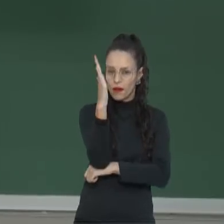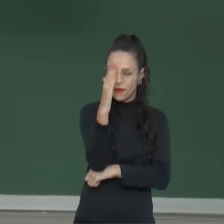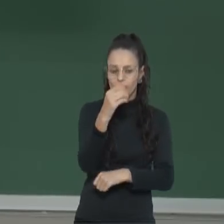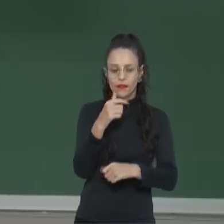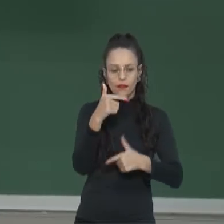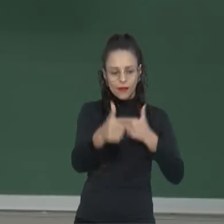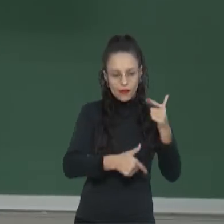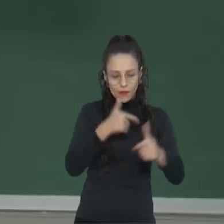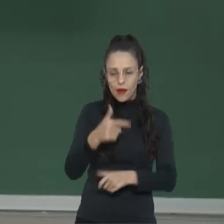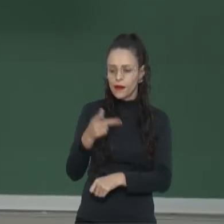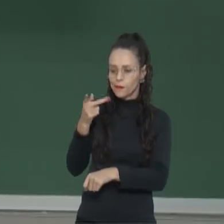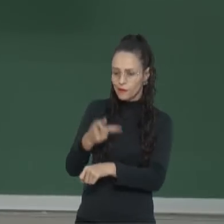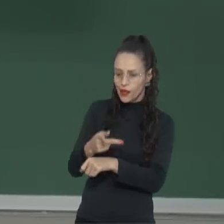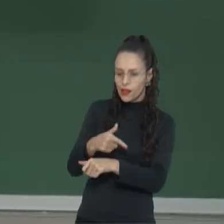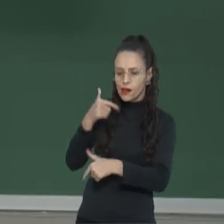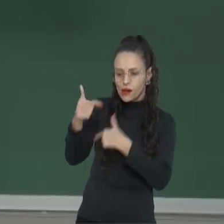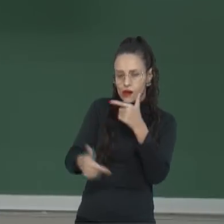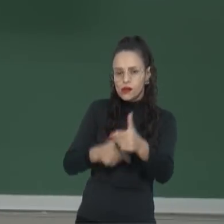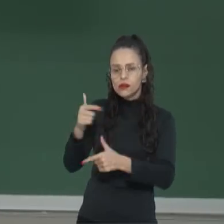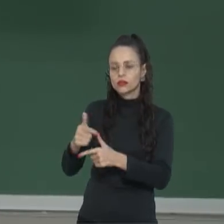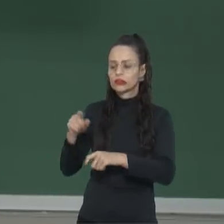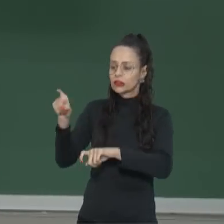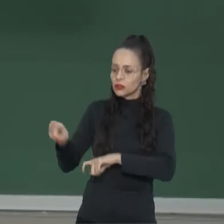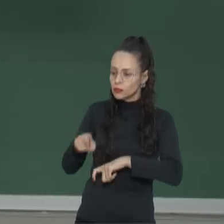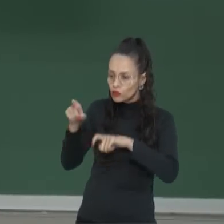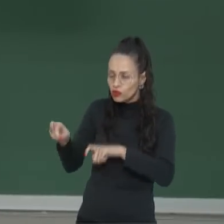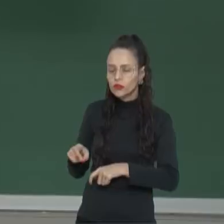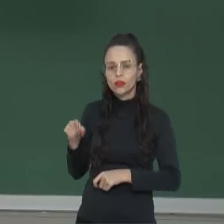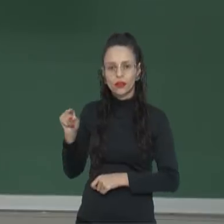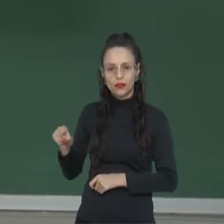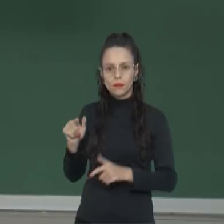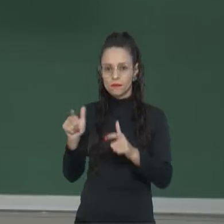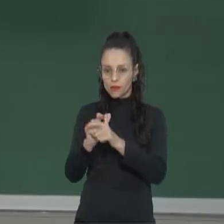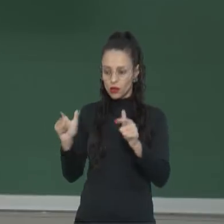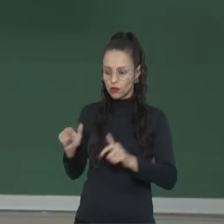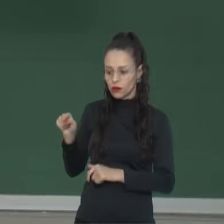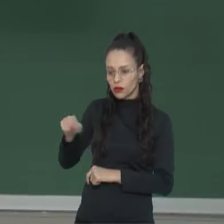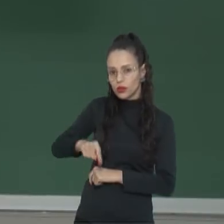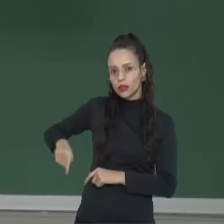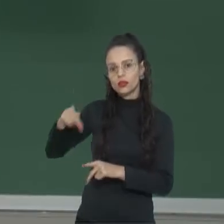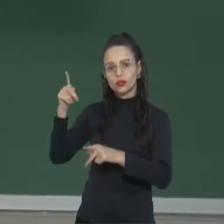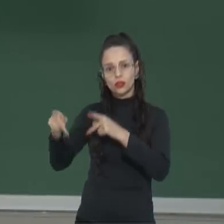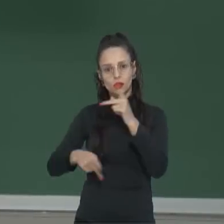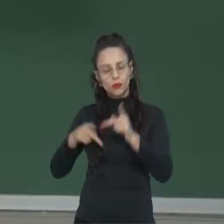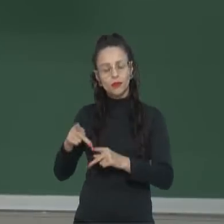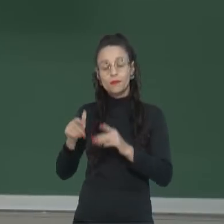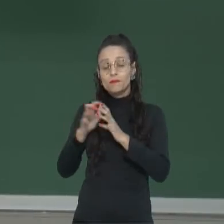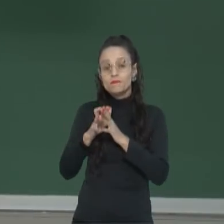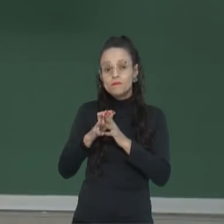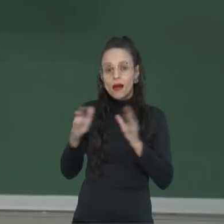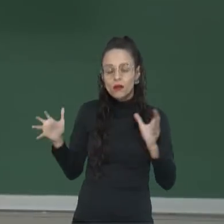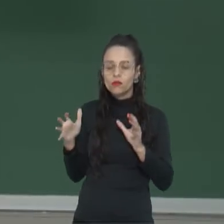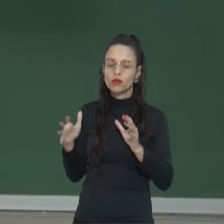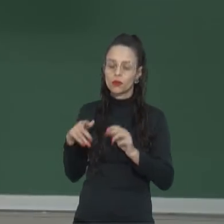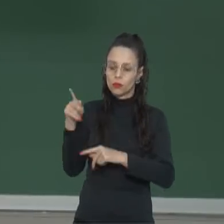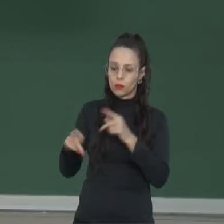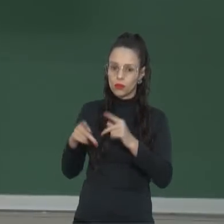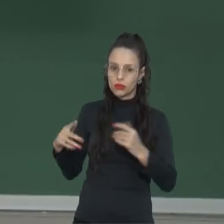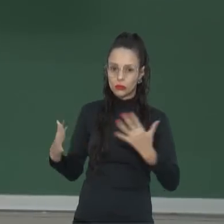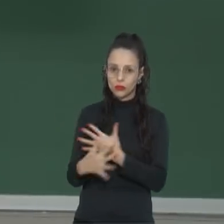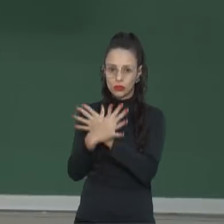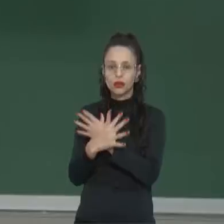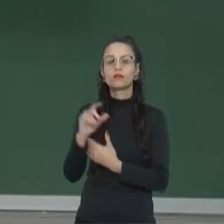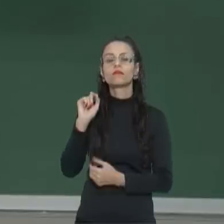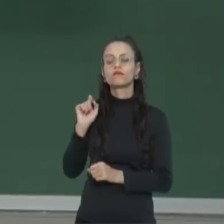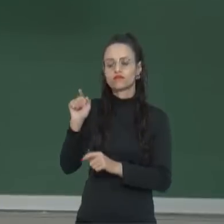pedra, né? Tá legal, né? Os camponeses eram a maioria da população inca, então a maior parte da população inca era formada